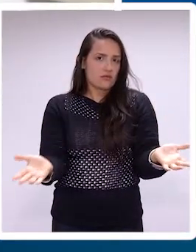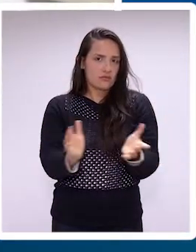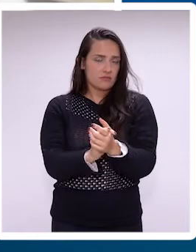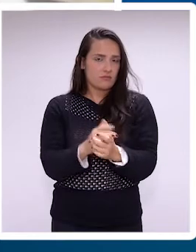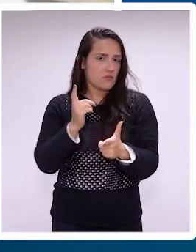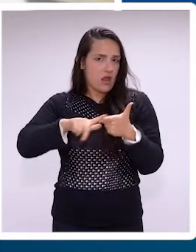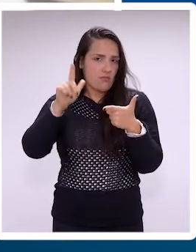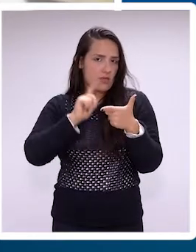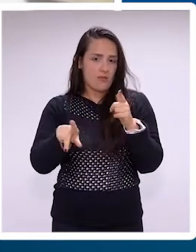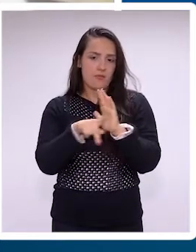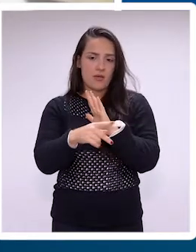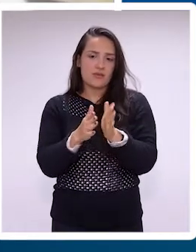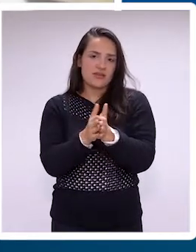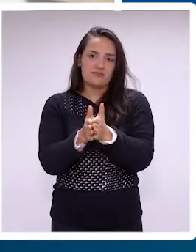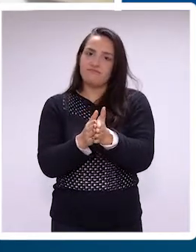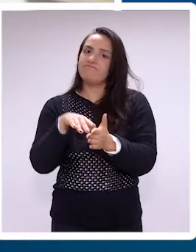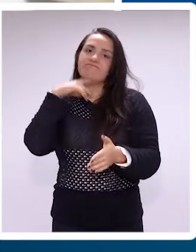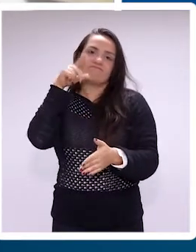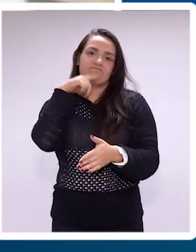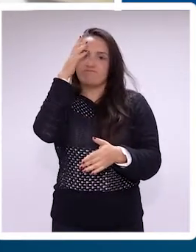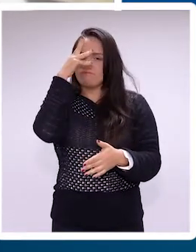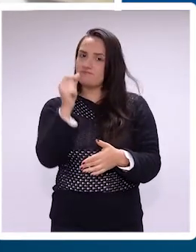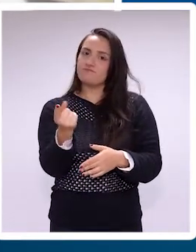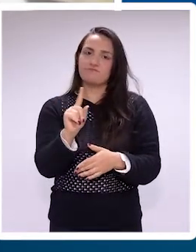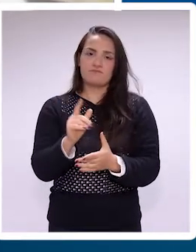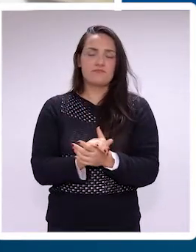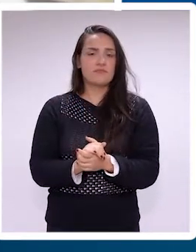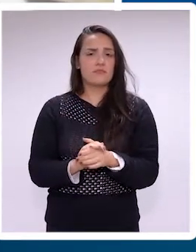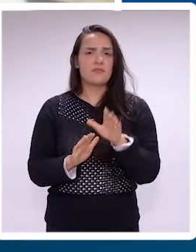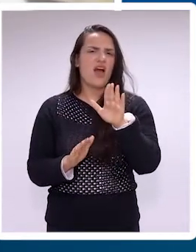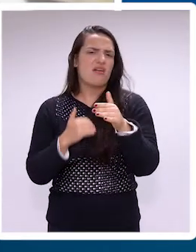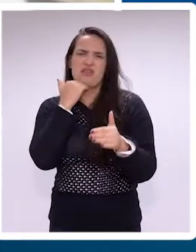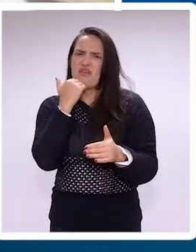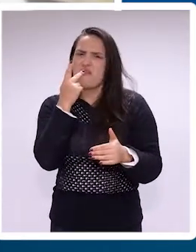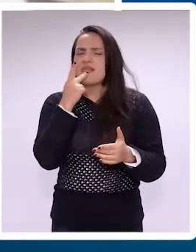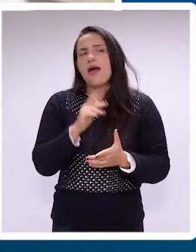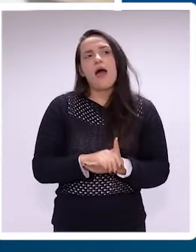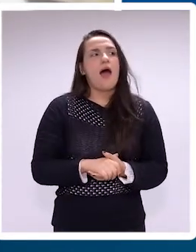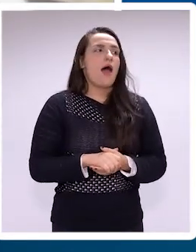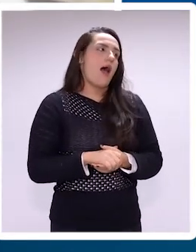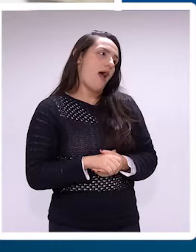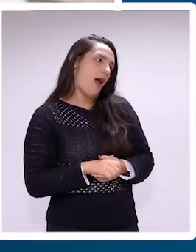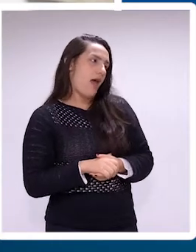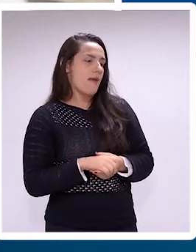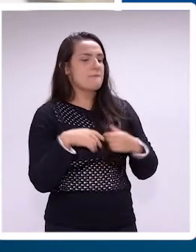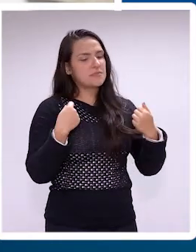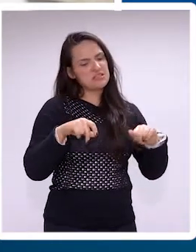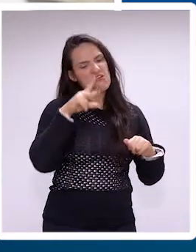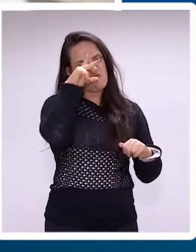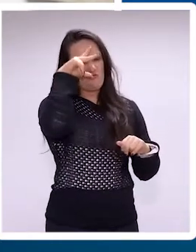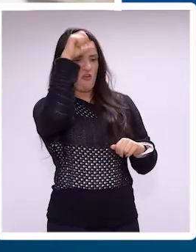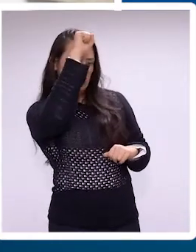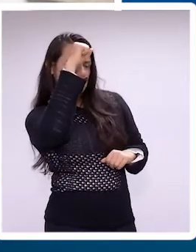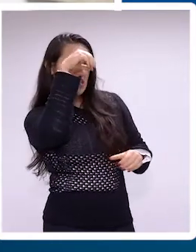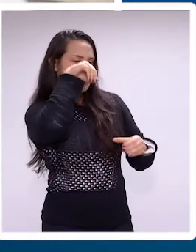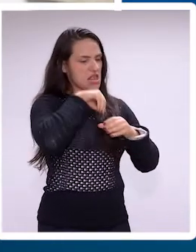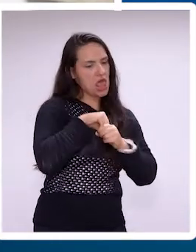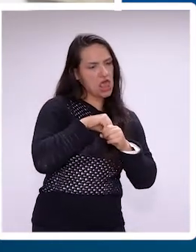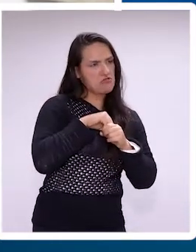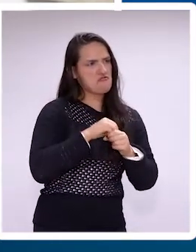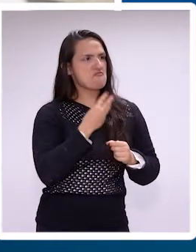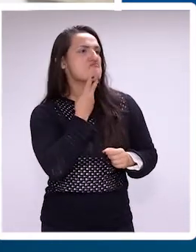as pessoas falarem assim, tem força de vontade, faça força de vontade,